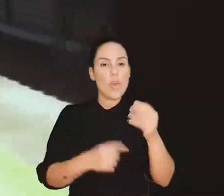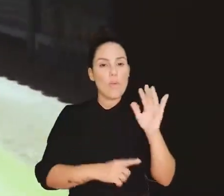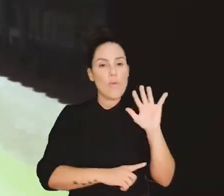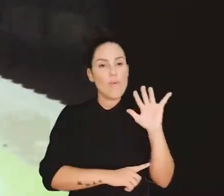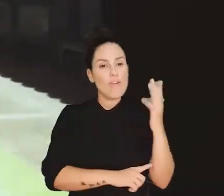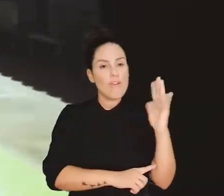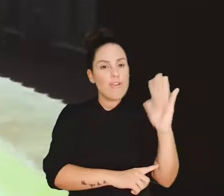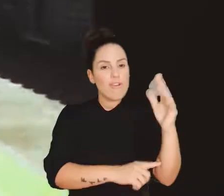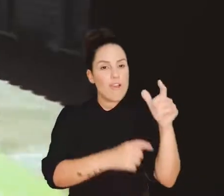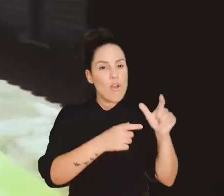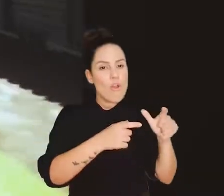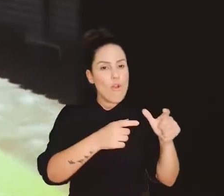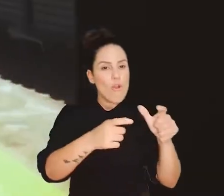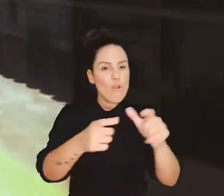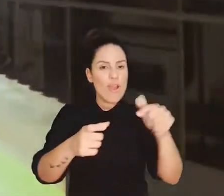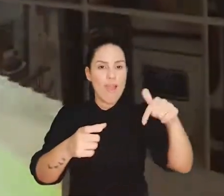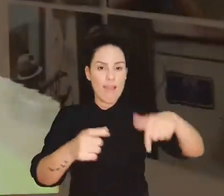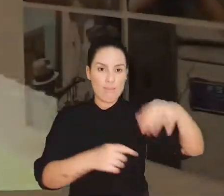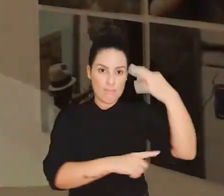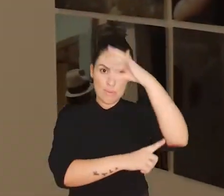capixaba.